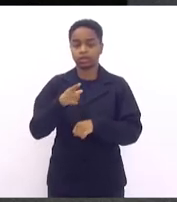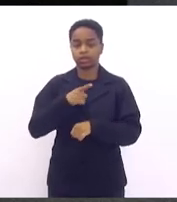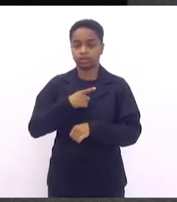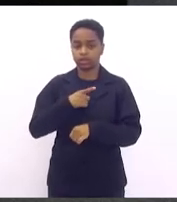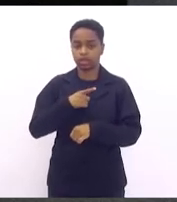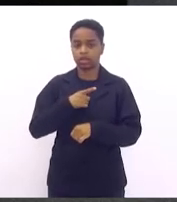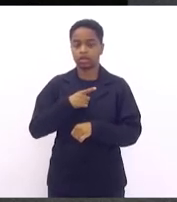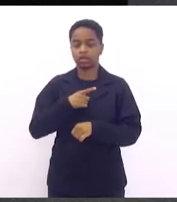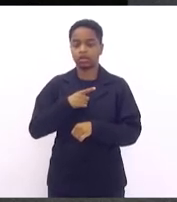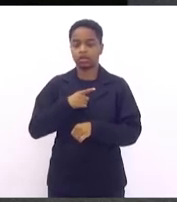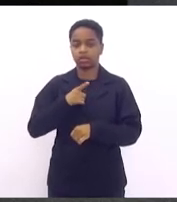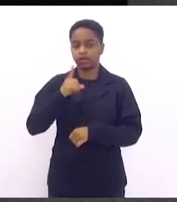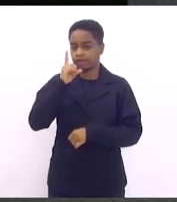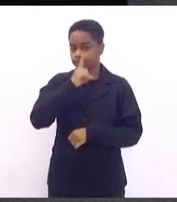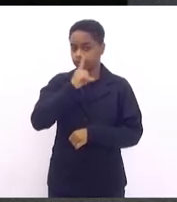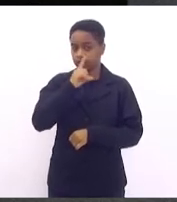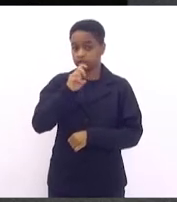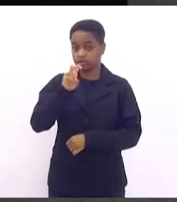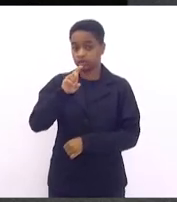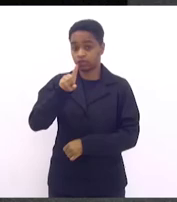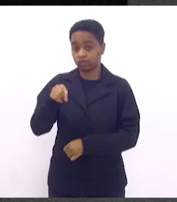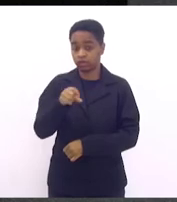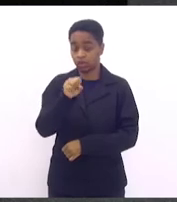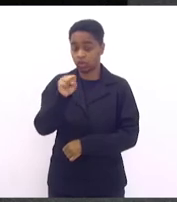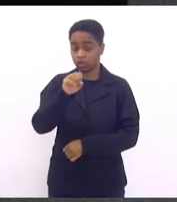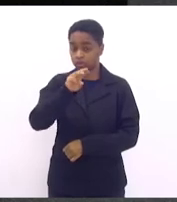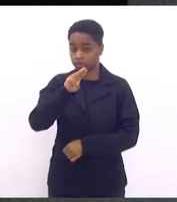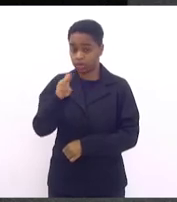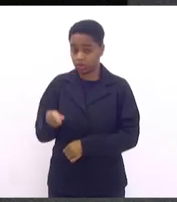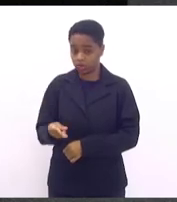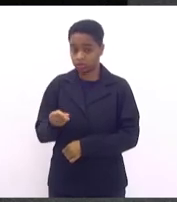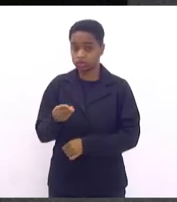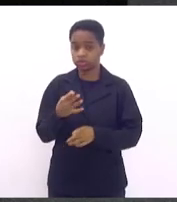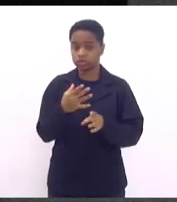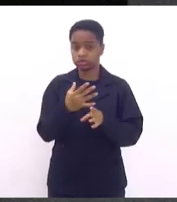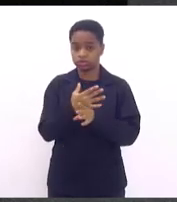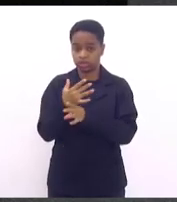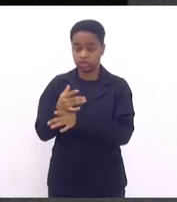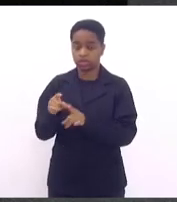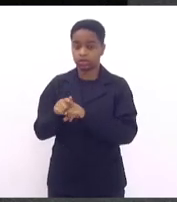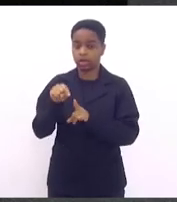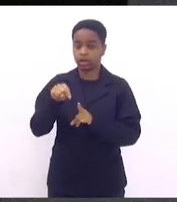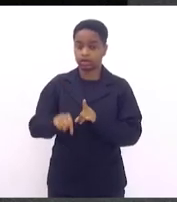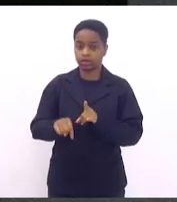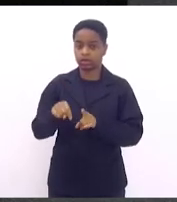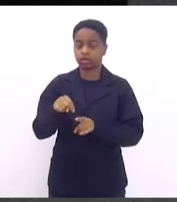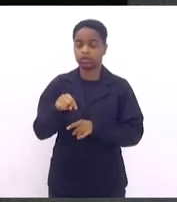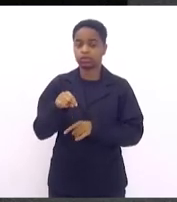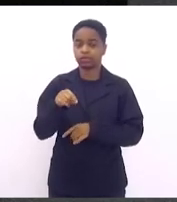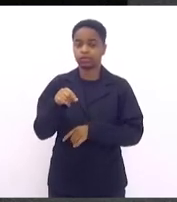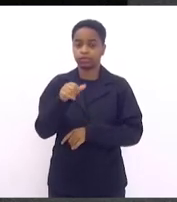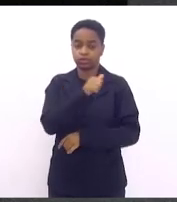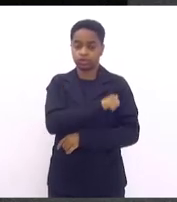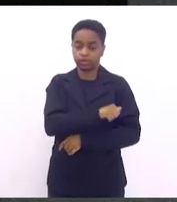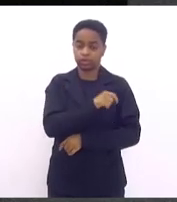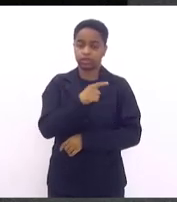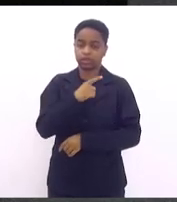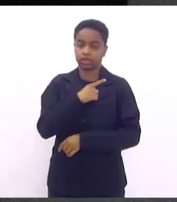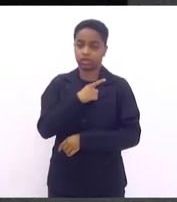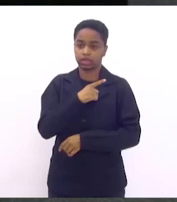déficit de 5,8 milhões de domicílios e no estado do Rio de Janeiro passa de 500 mil, chegando a 700